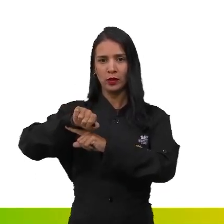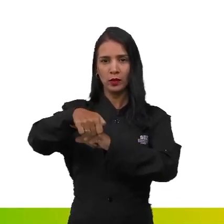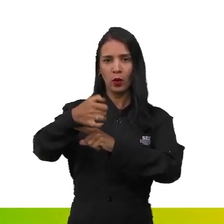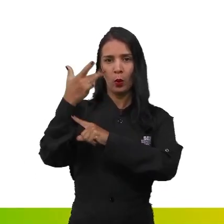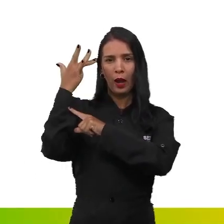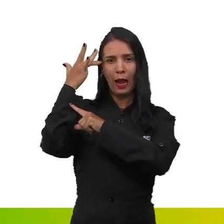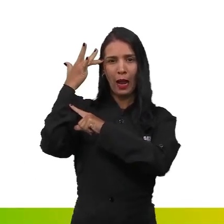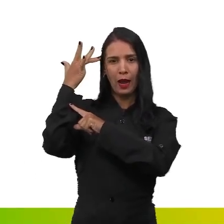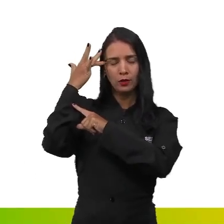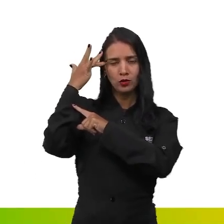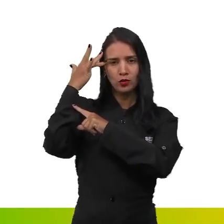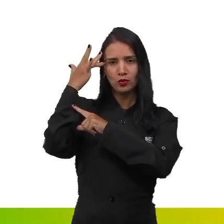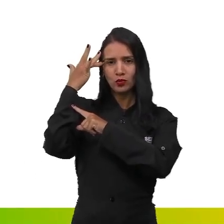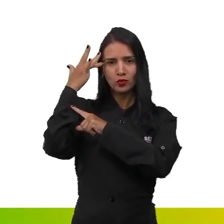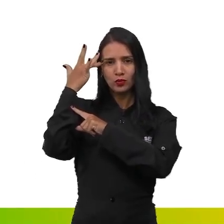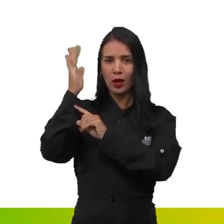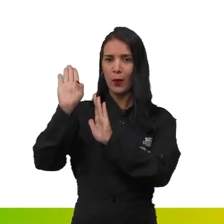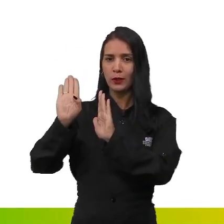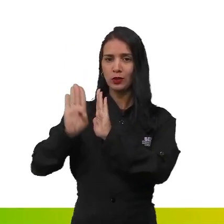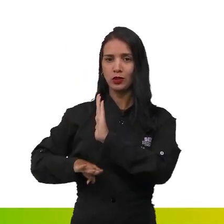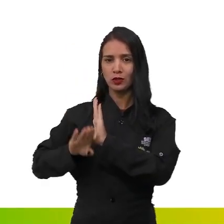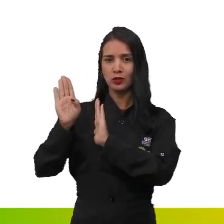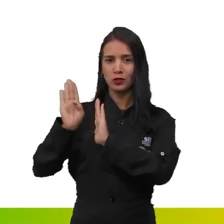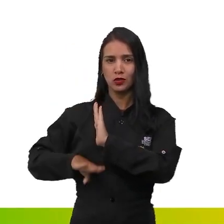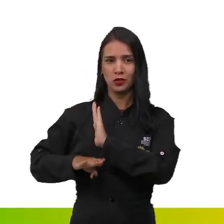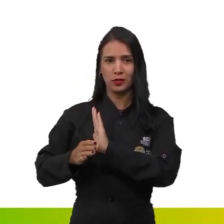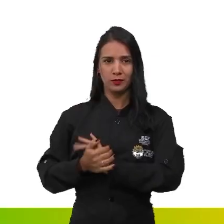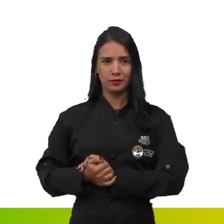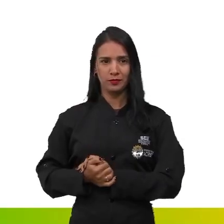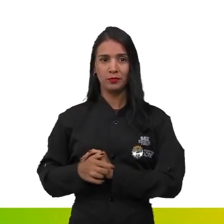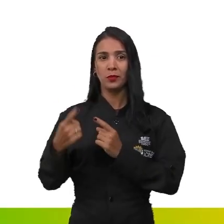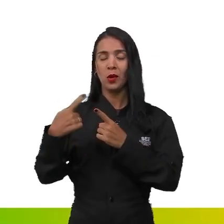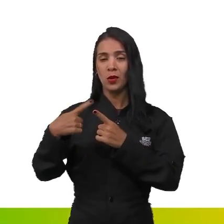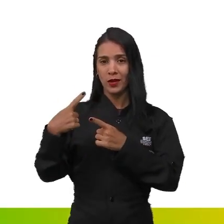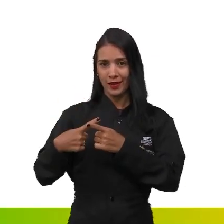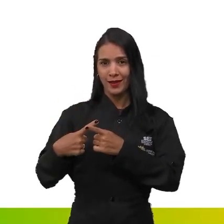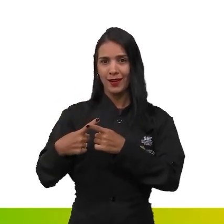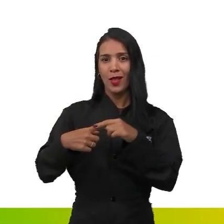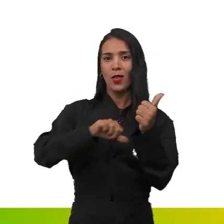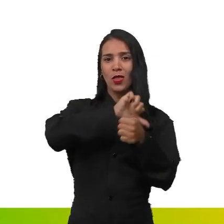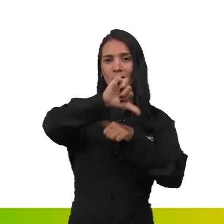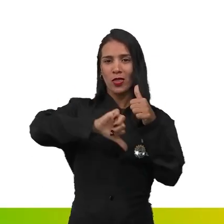de acho inaceitável para considera-se,